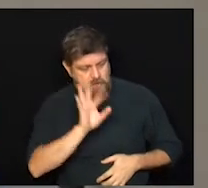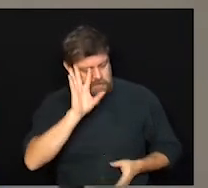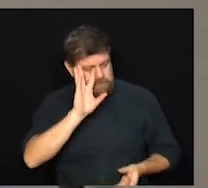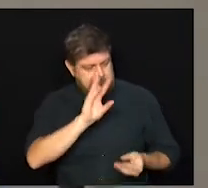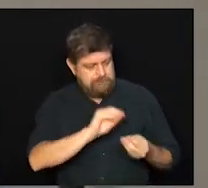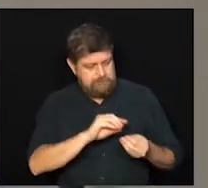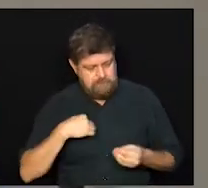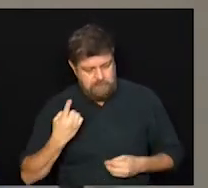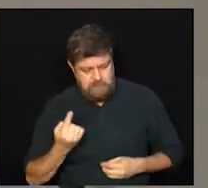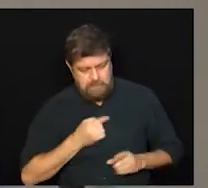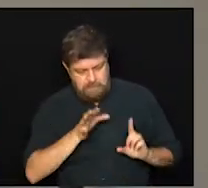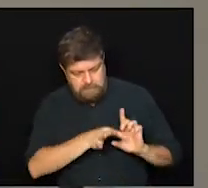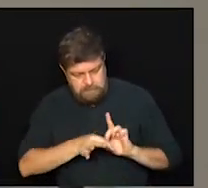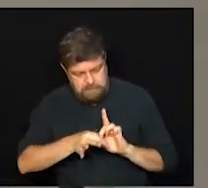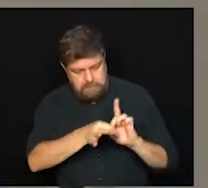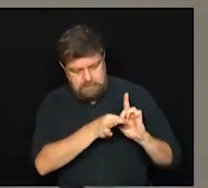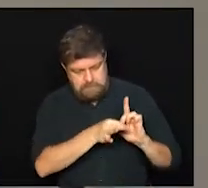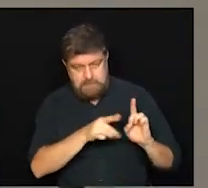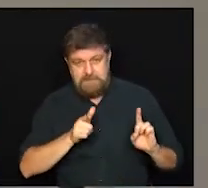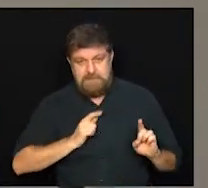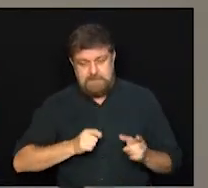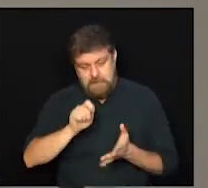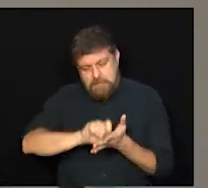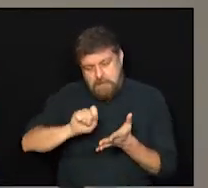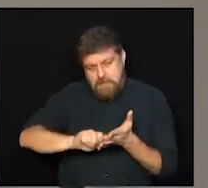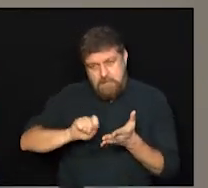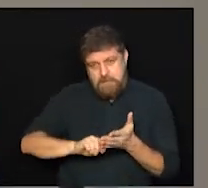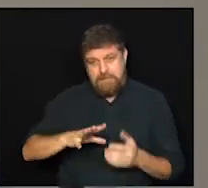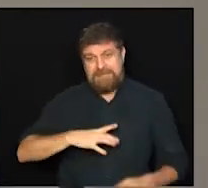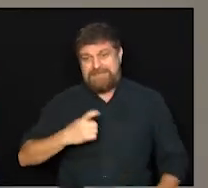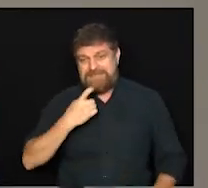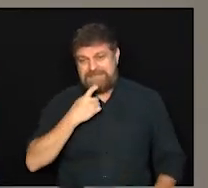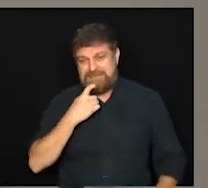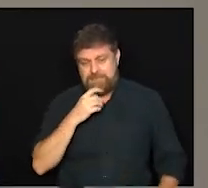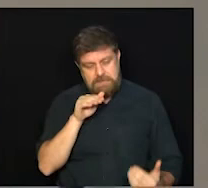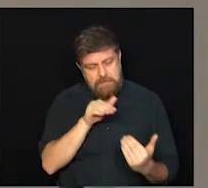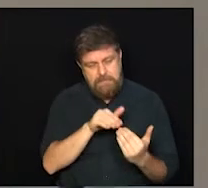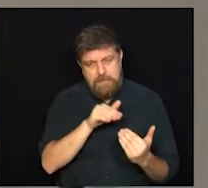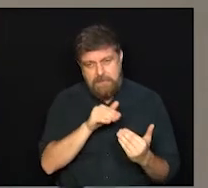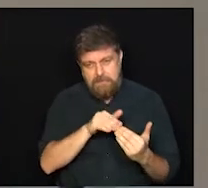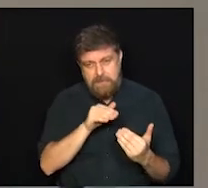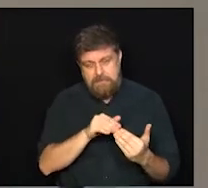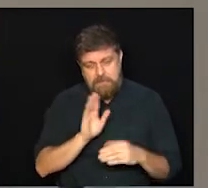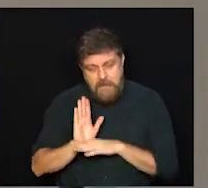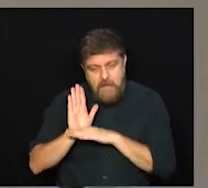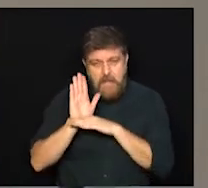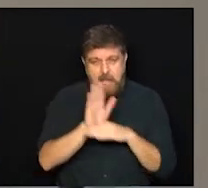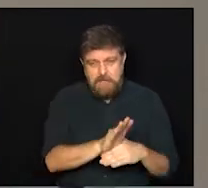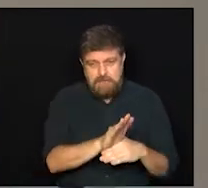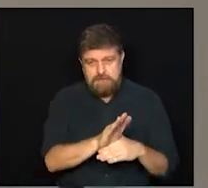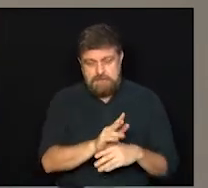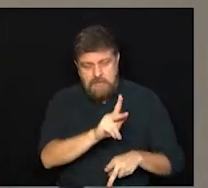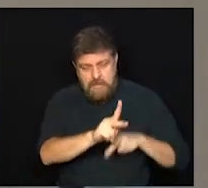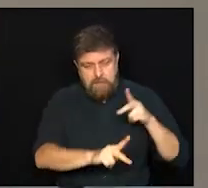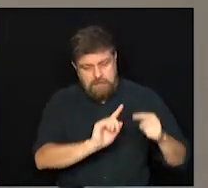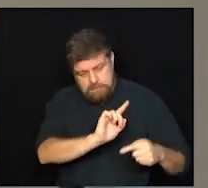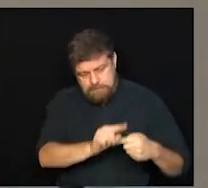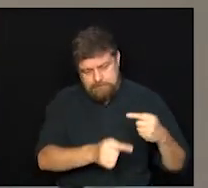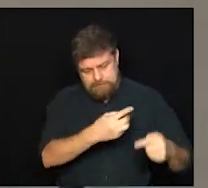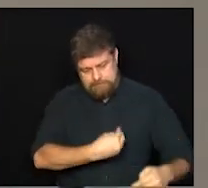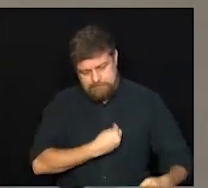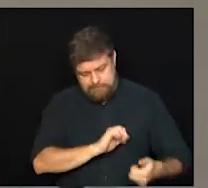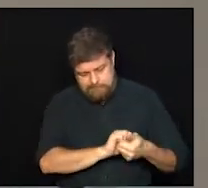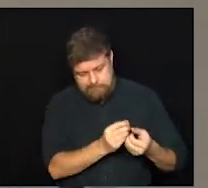possamos juntos na comissão apresentar soluções do município que venha a contribuir com a nossa população. Obrigado